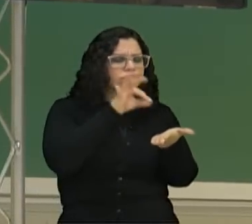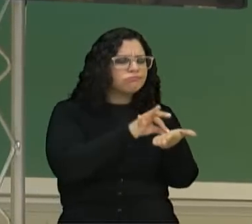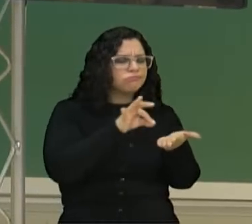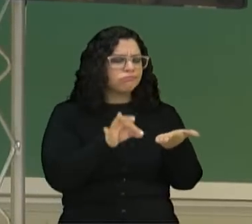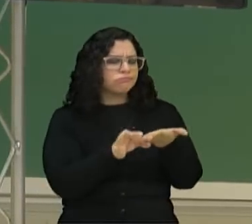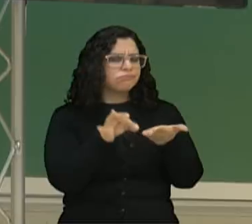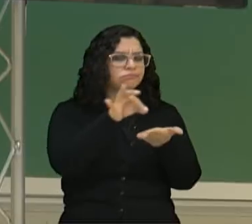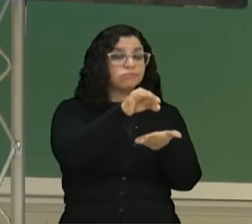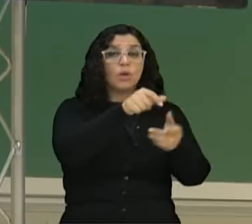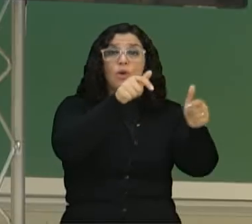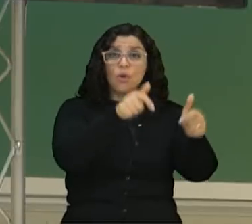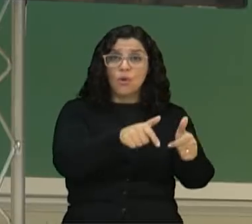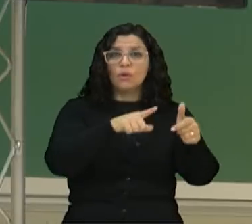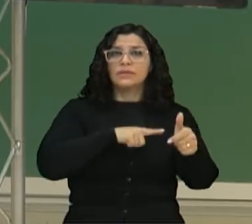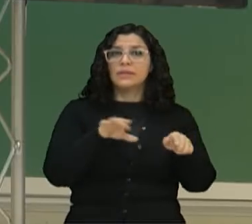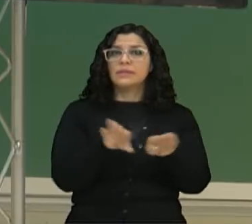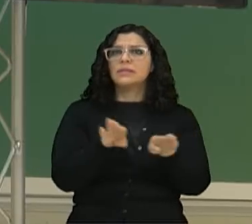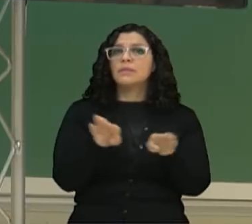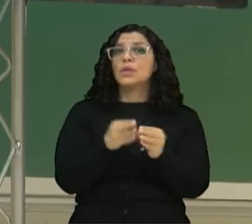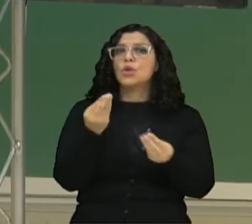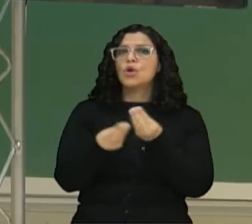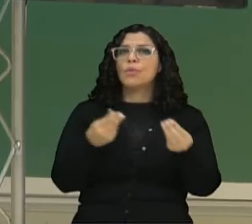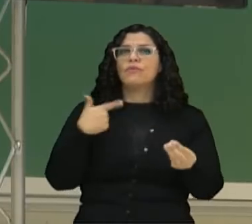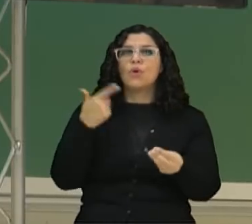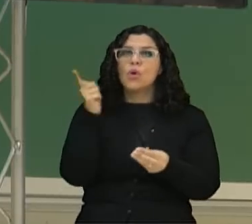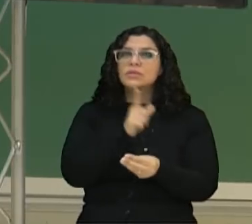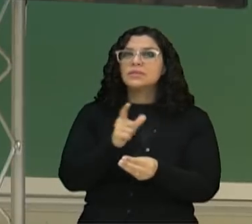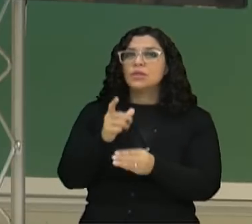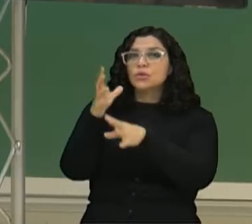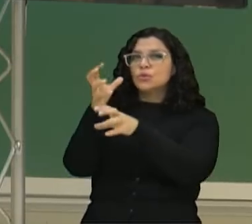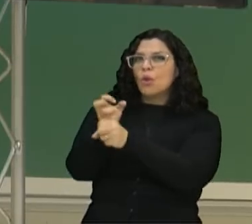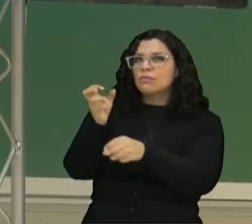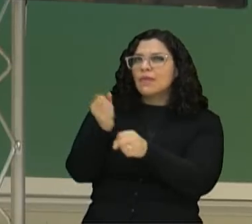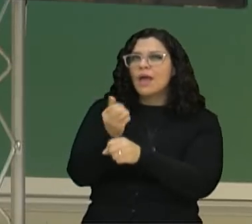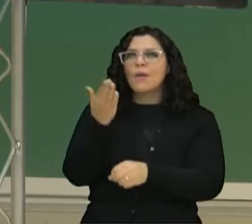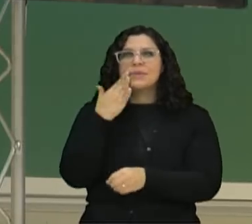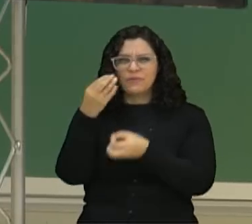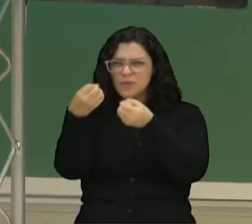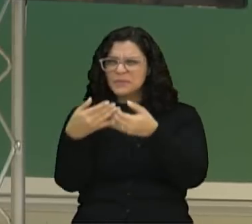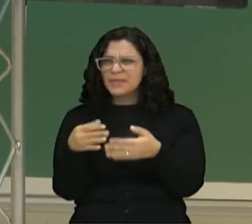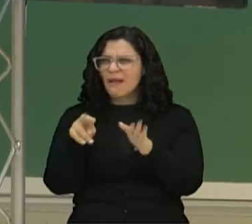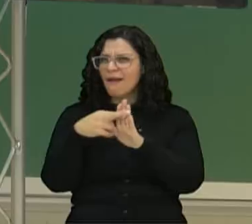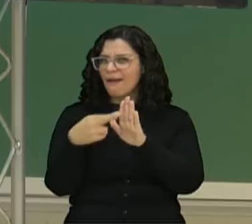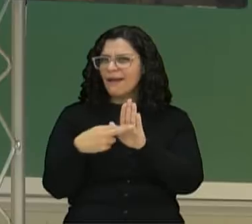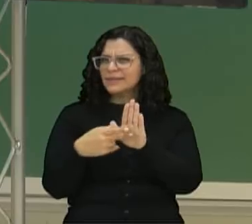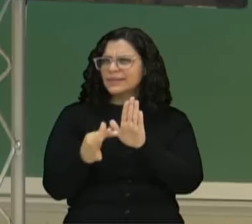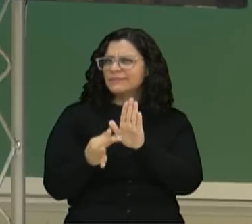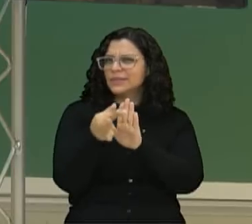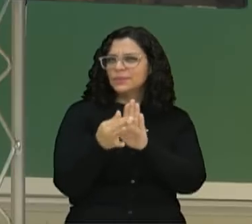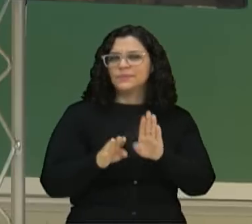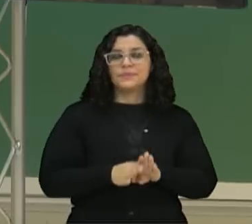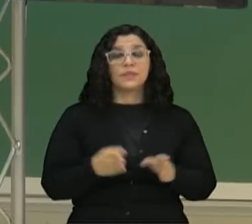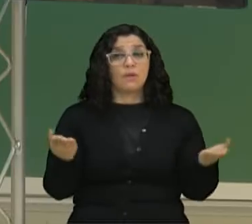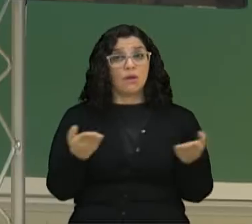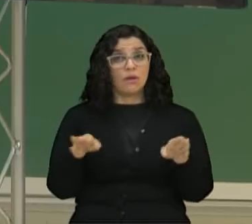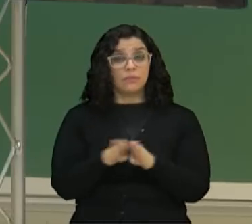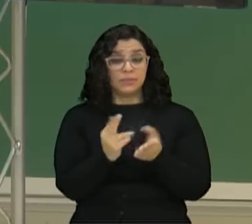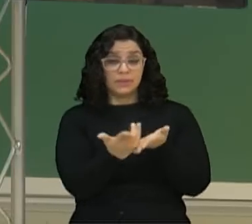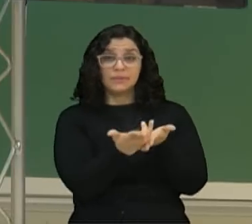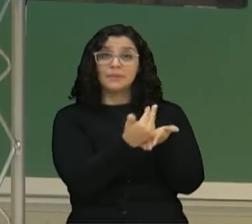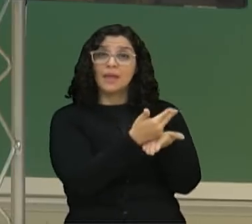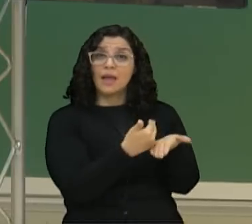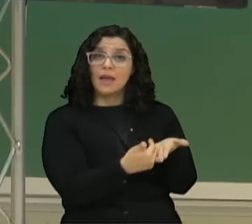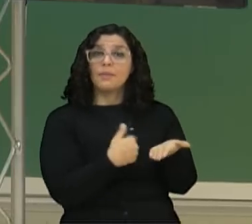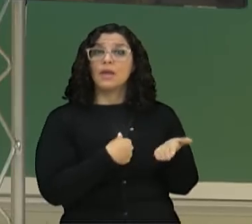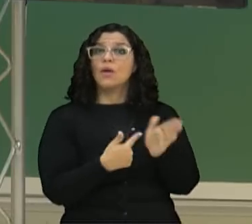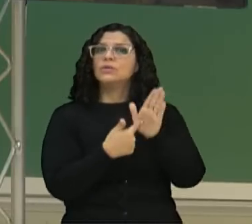elas estão, onde estão os prismas, os pontos de controle, que a prof vai explicar direitinho na sequência, né? Então, esse mapa é